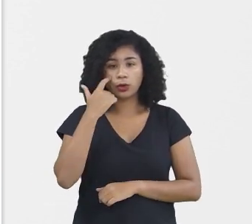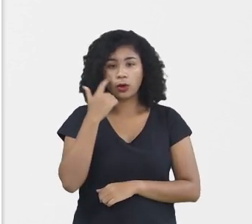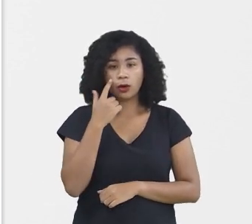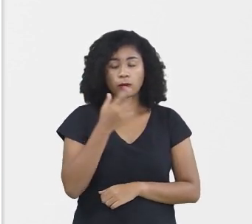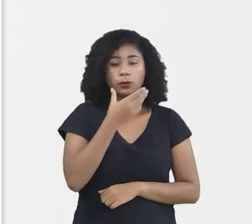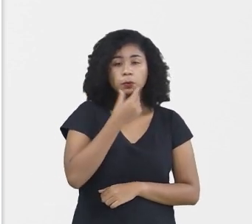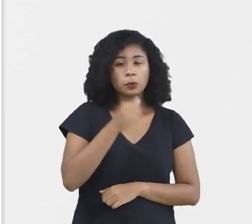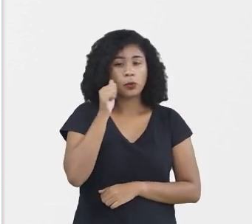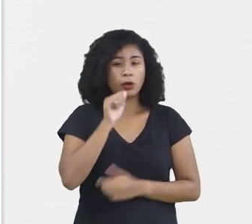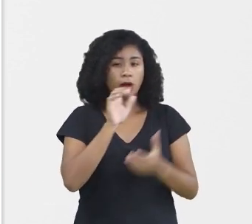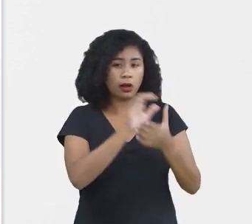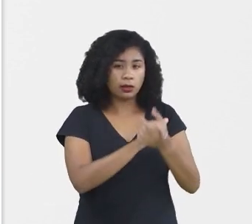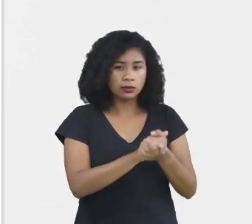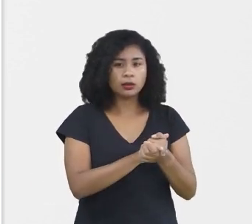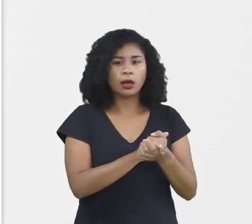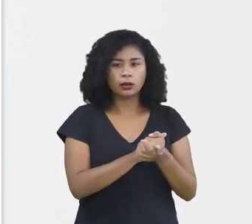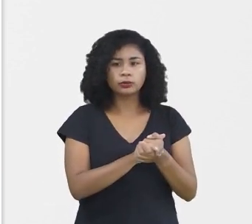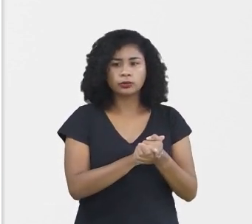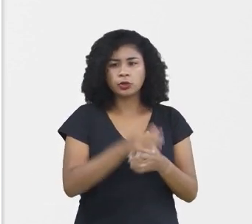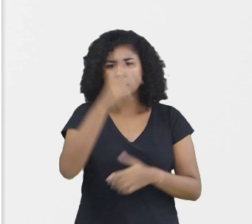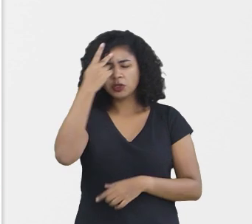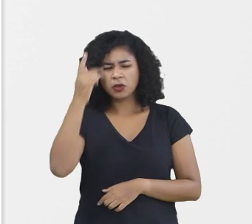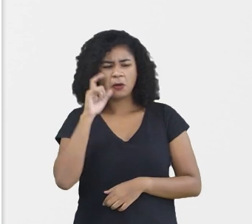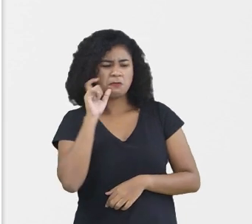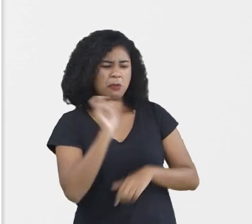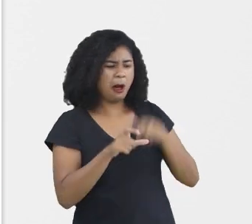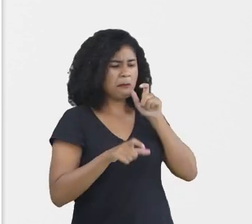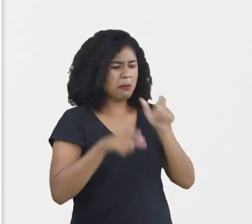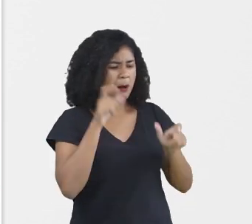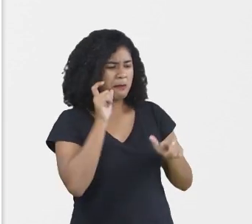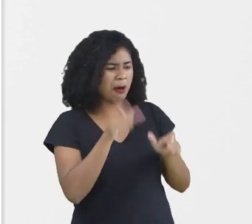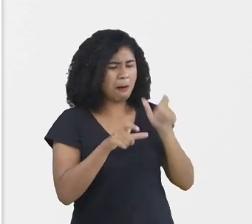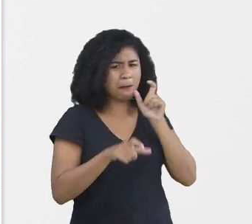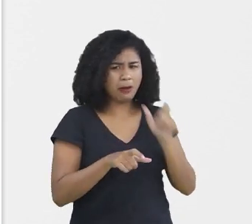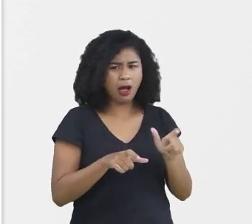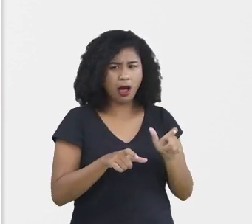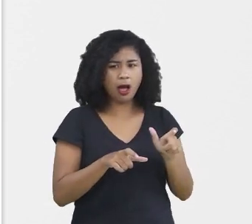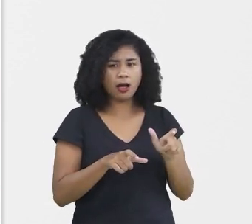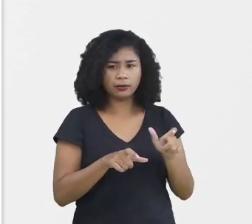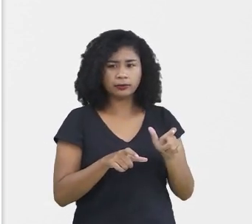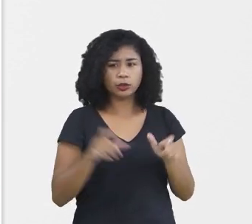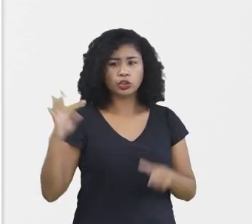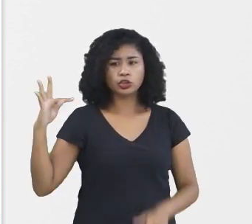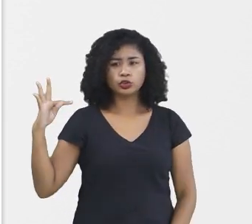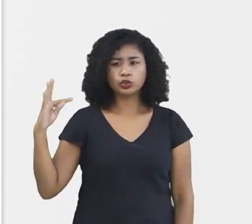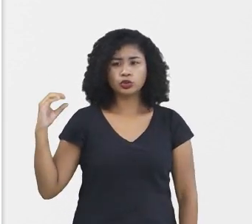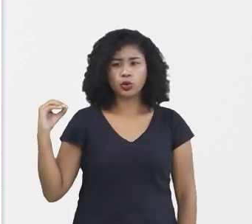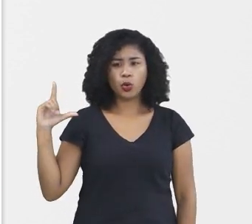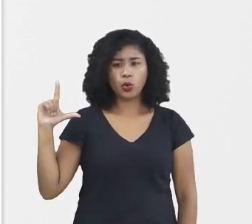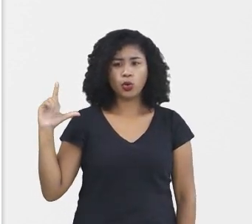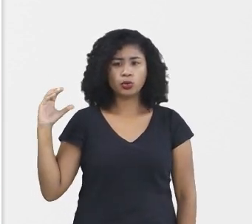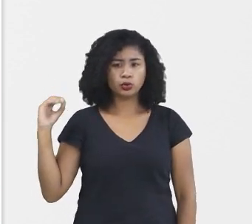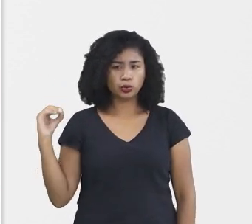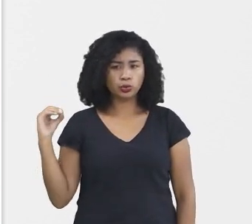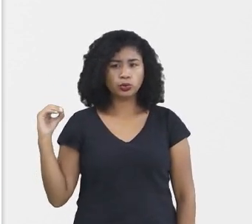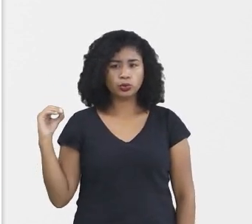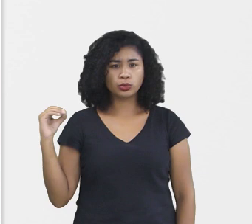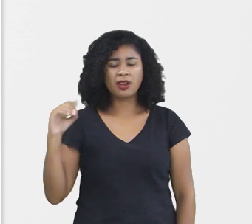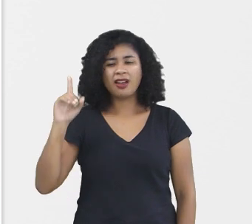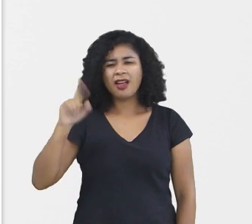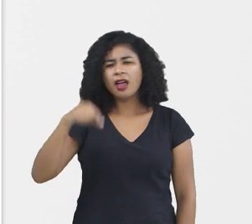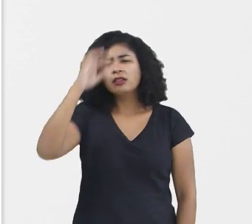foram chamados de tolos por quê? O que é uma pessoa tola? Ah, uma pessoa que é inocente, que não tem maldade,